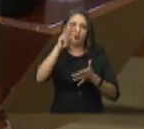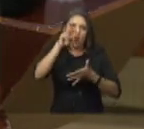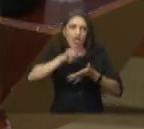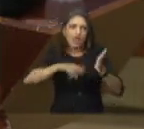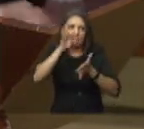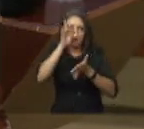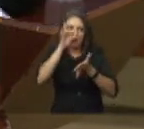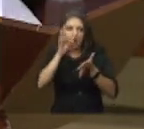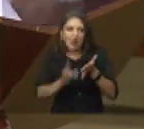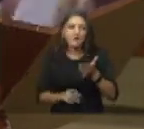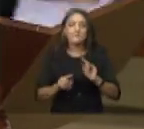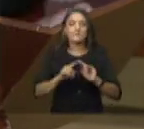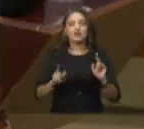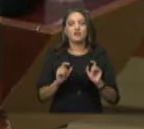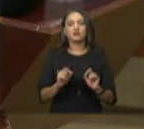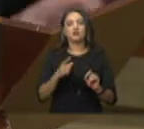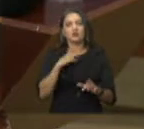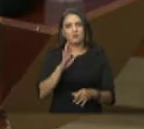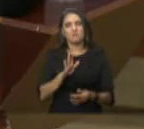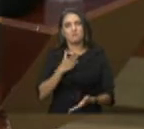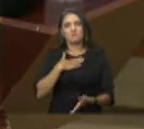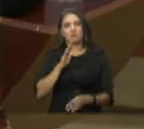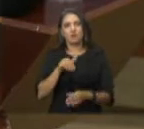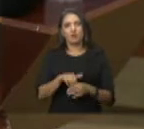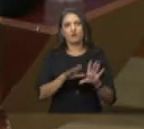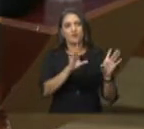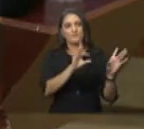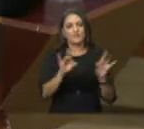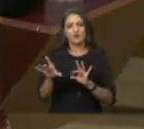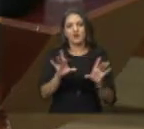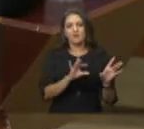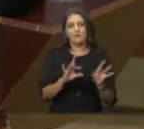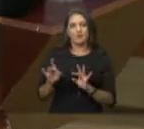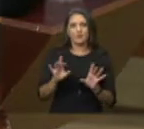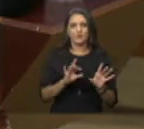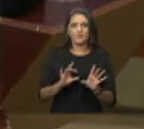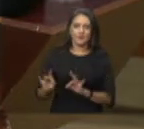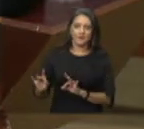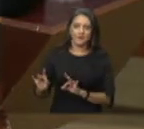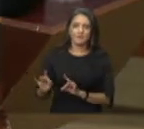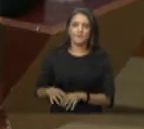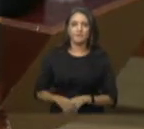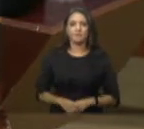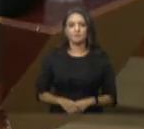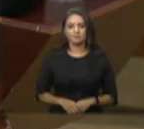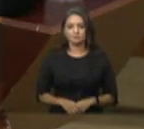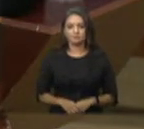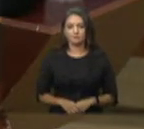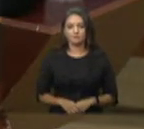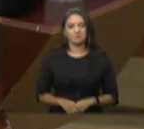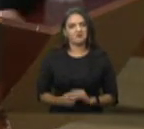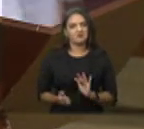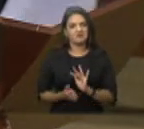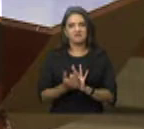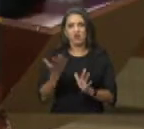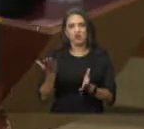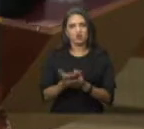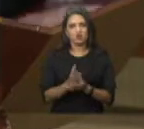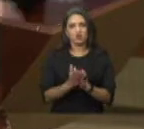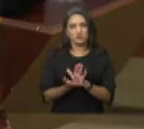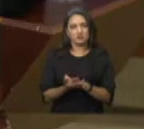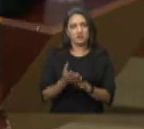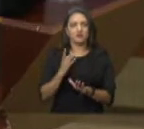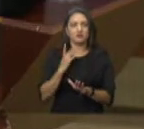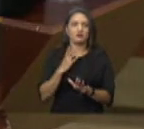tribunal mais fácil aqui no meu voto a transcrição de precedentes variados a